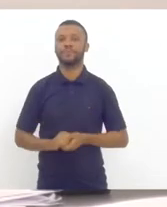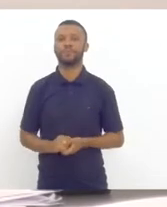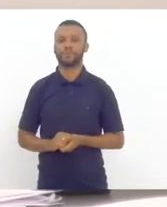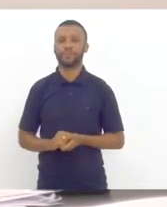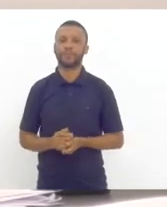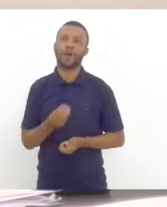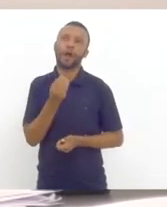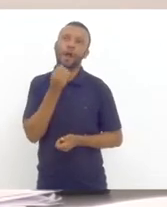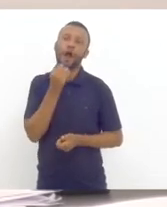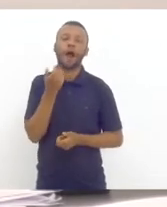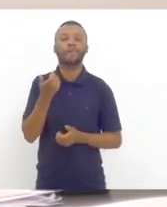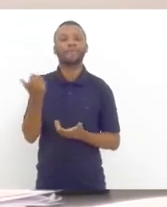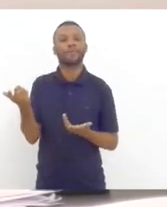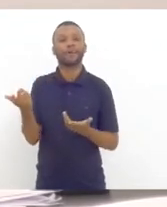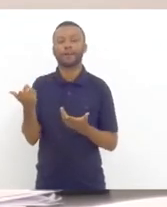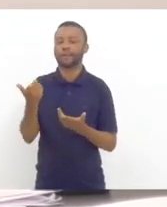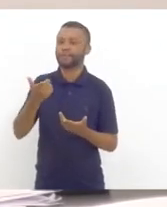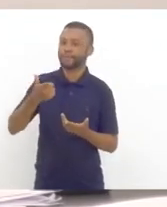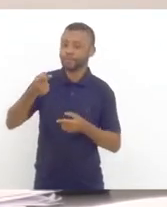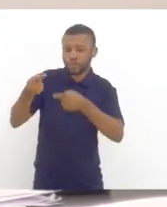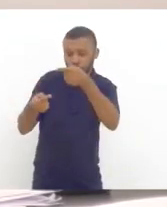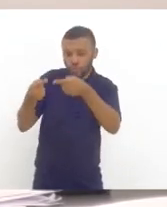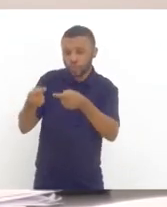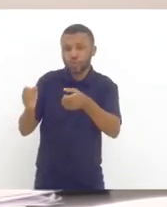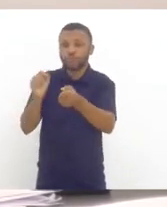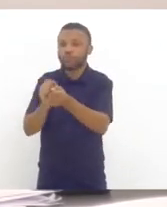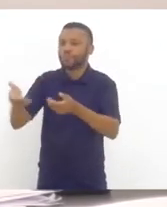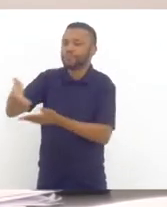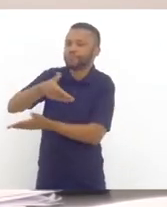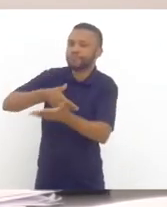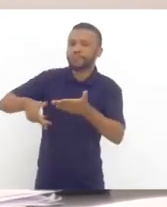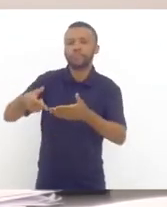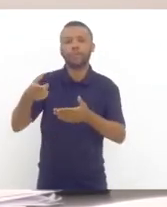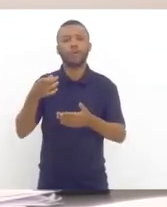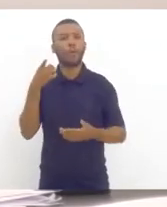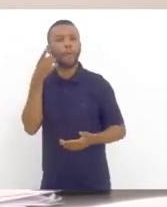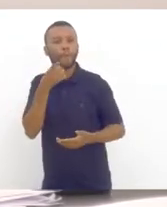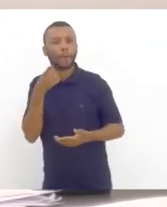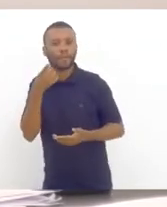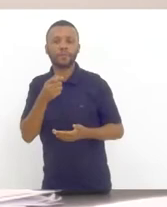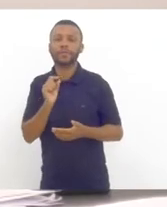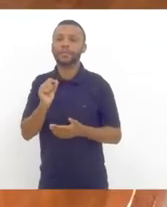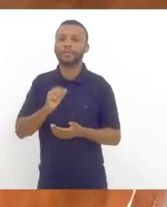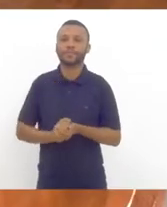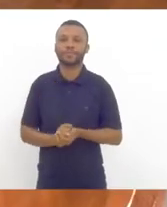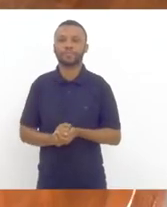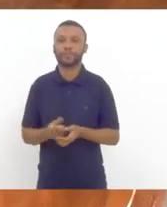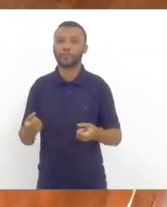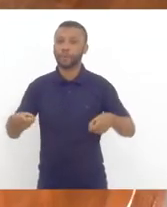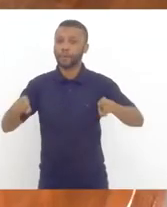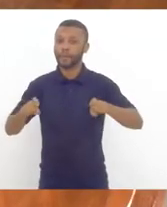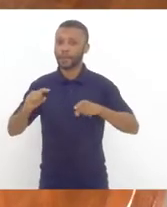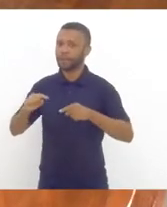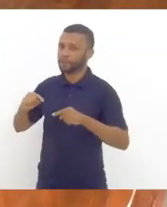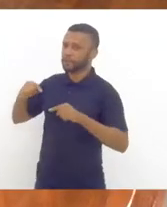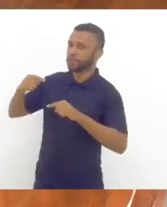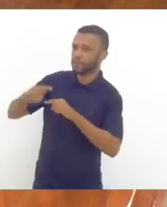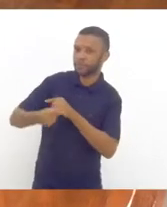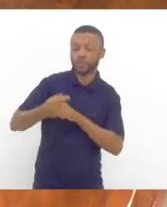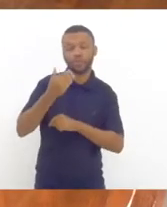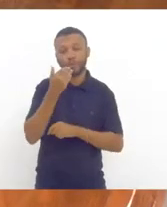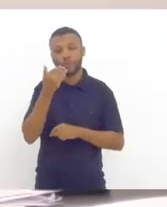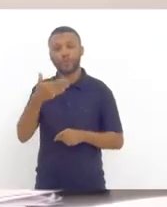dos parlamentares é que, no exercício seguinte, o Poder